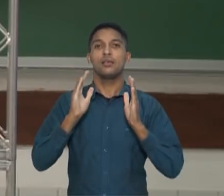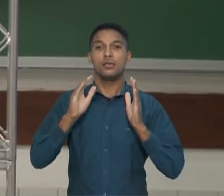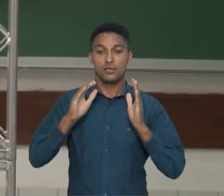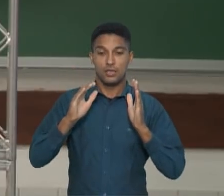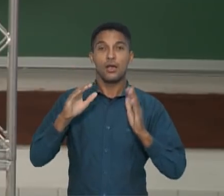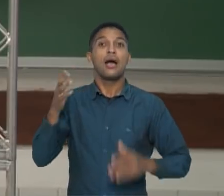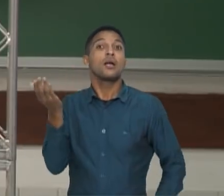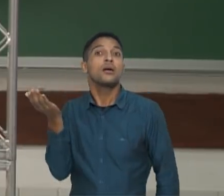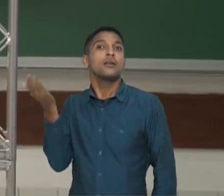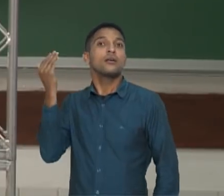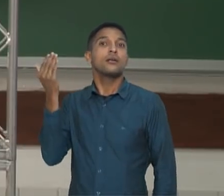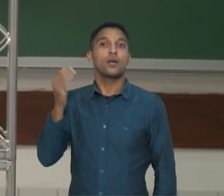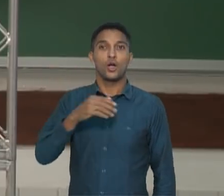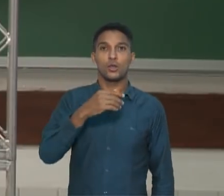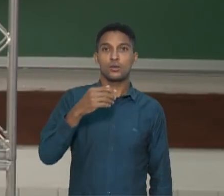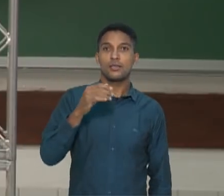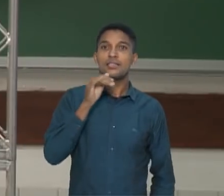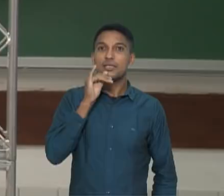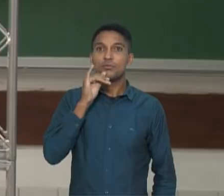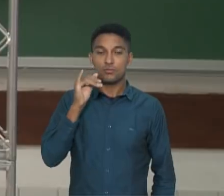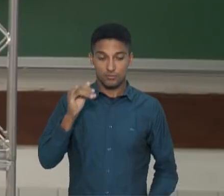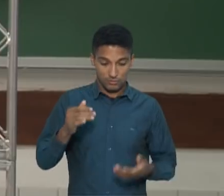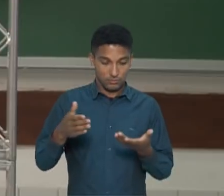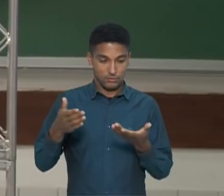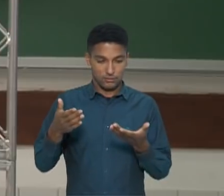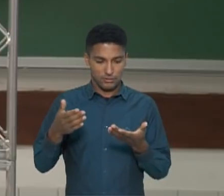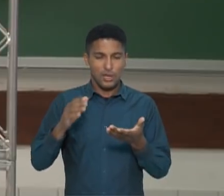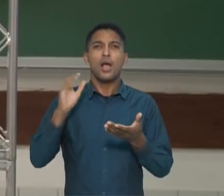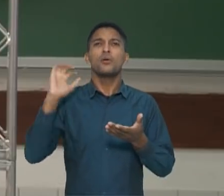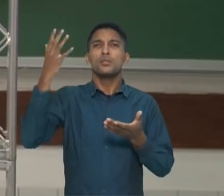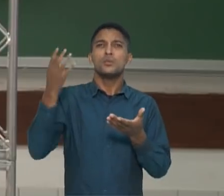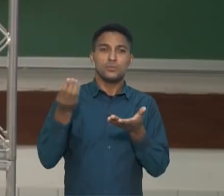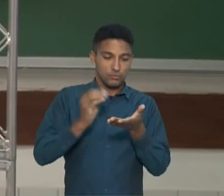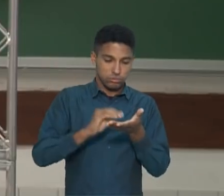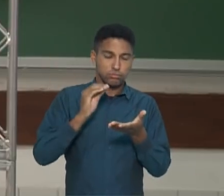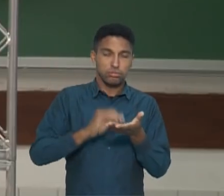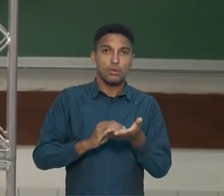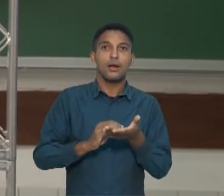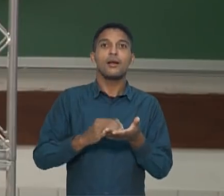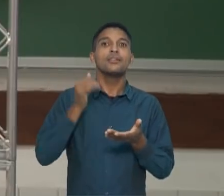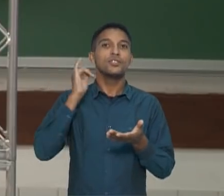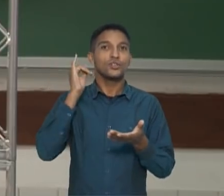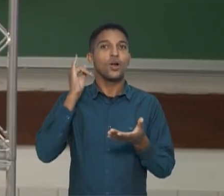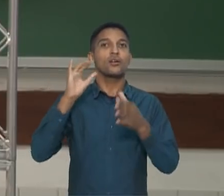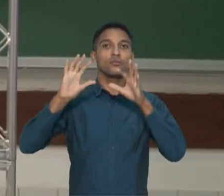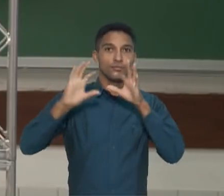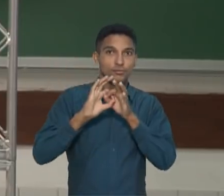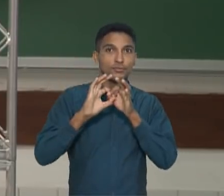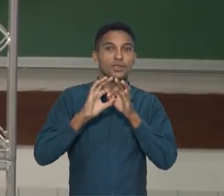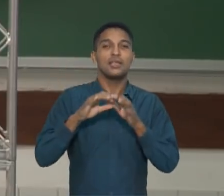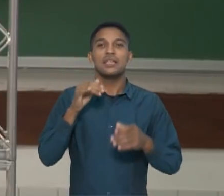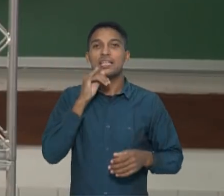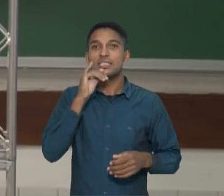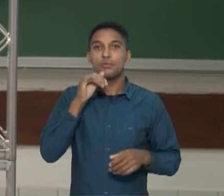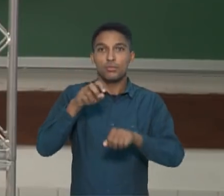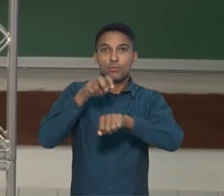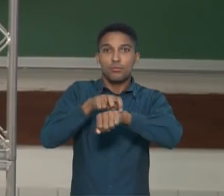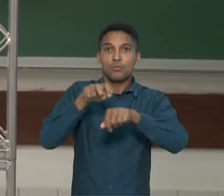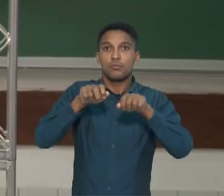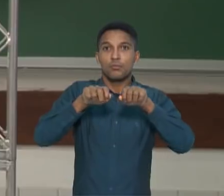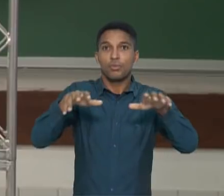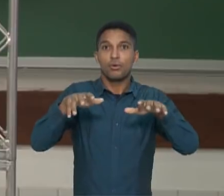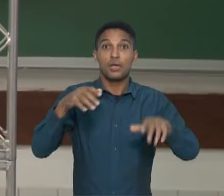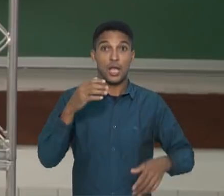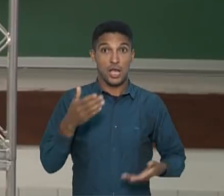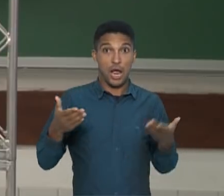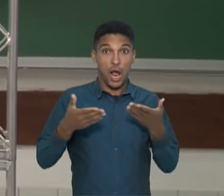relações pessoais, né? Nas suas relações sociais, consequentemente, muda os rumos da história. Certo? Então, a gente tem esse contexto